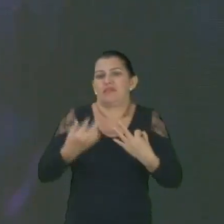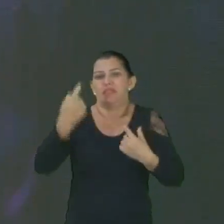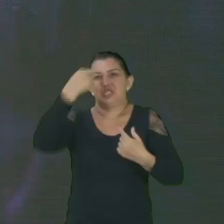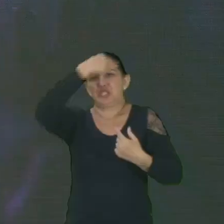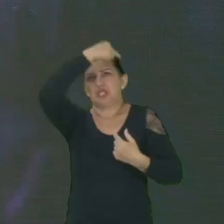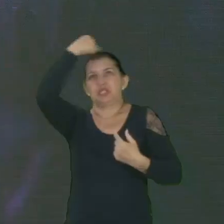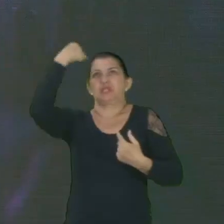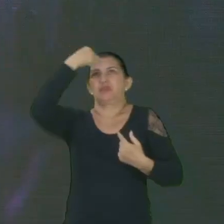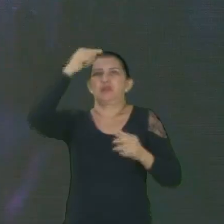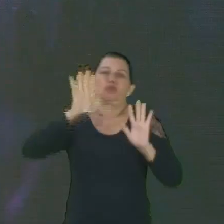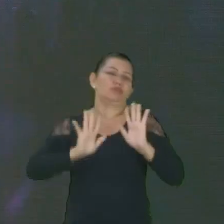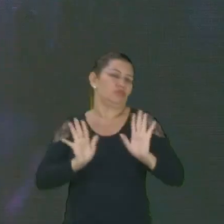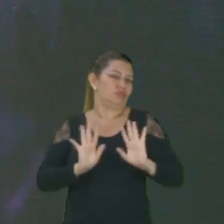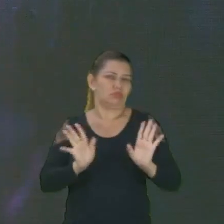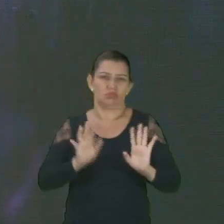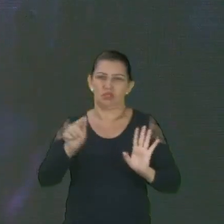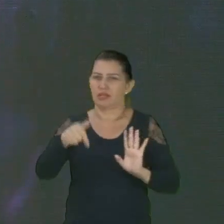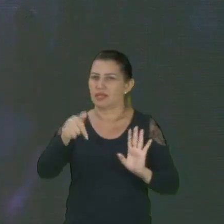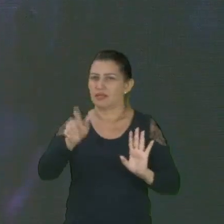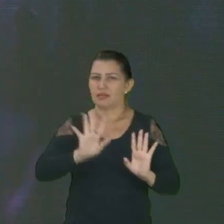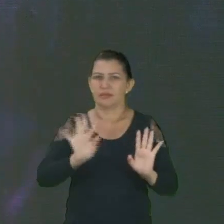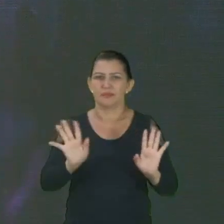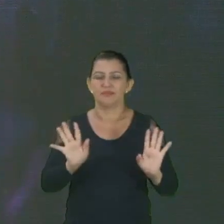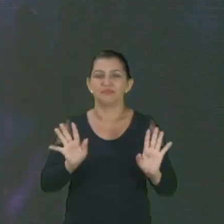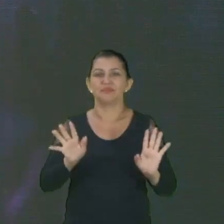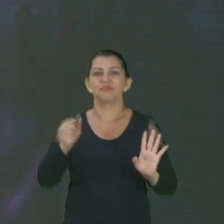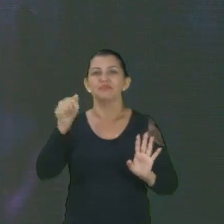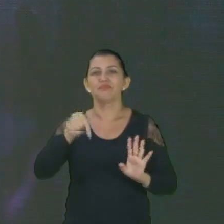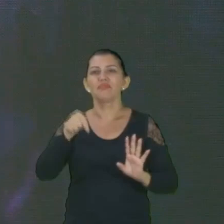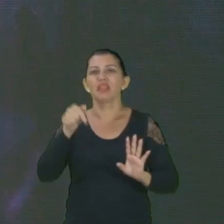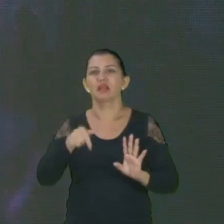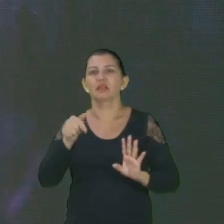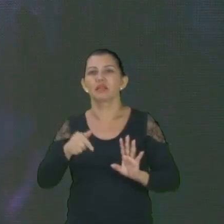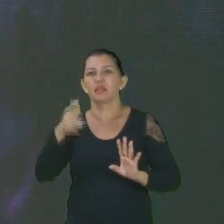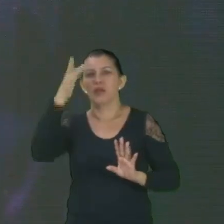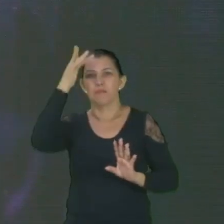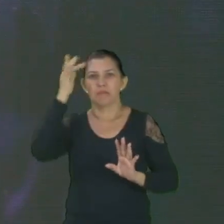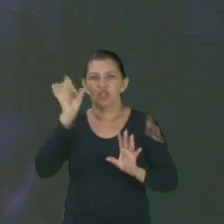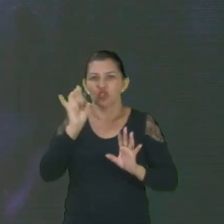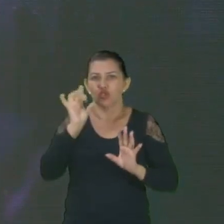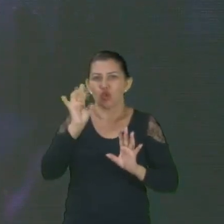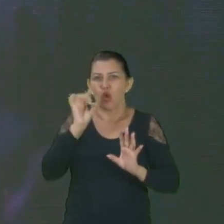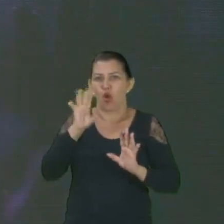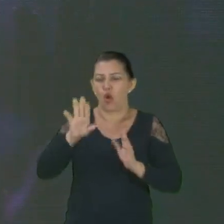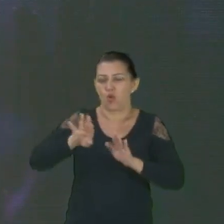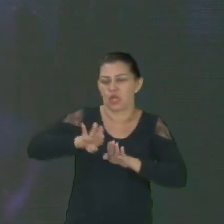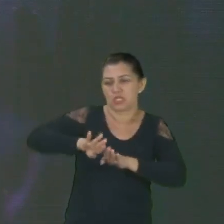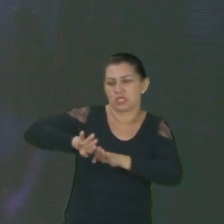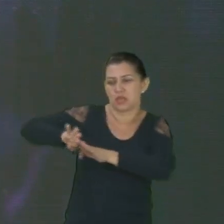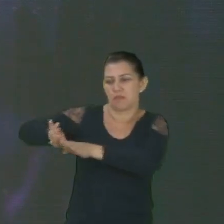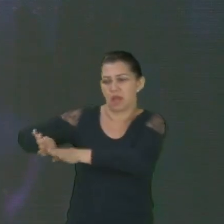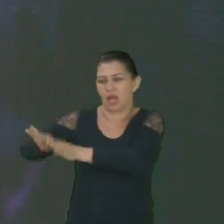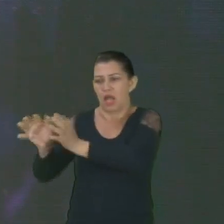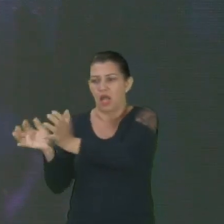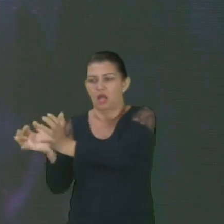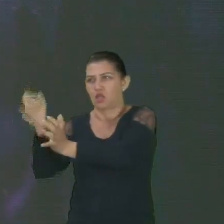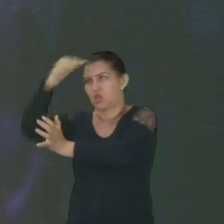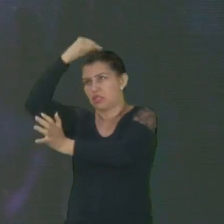aqui não é hospital de pecado, aqui não é hospital, aqui não é clube de santos, aqui é hospital